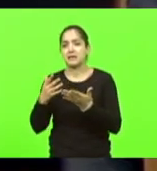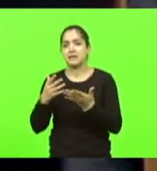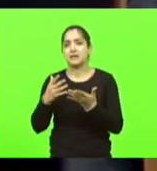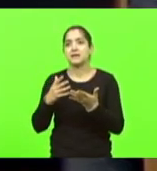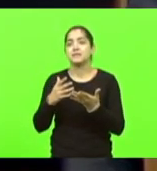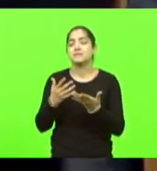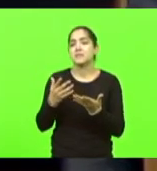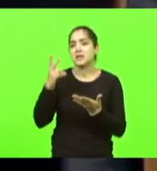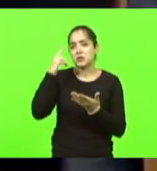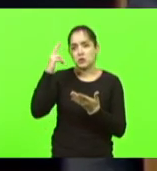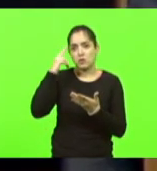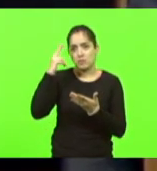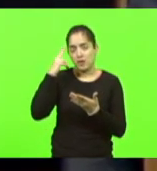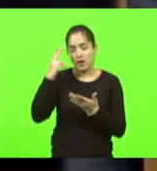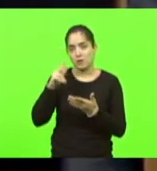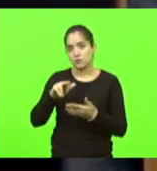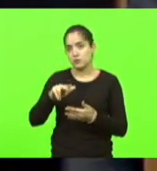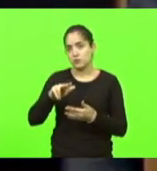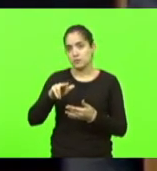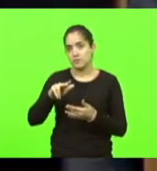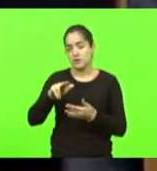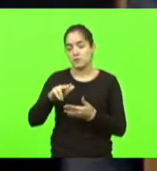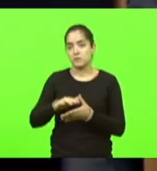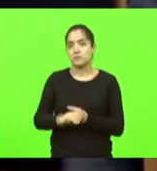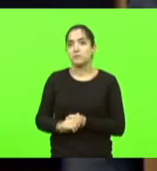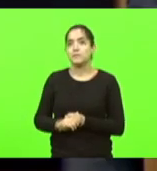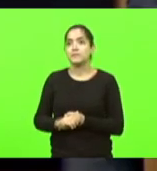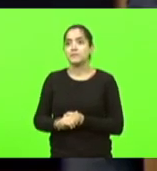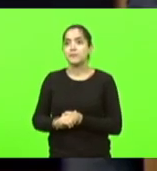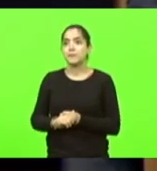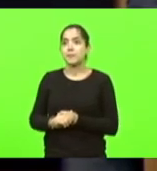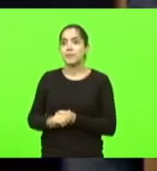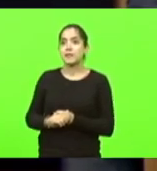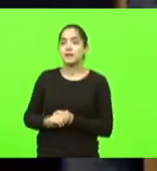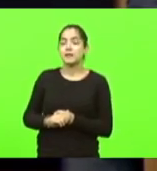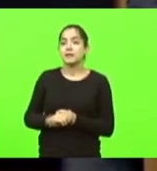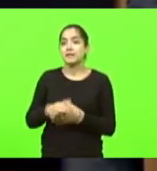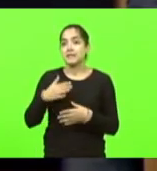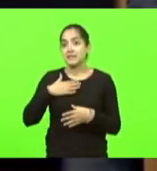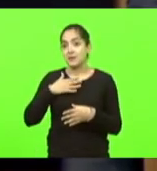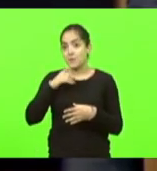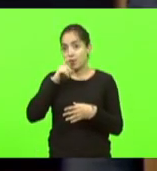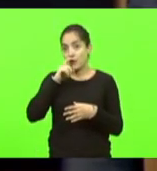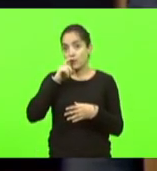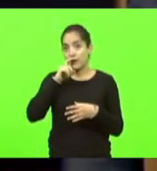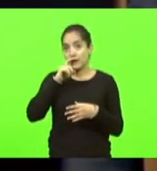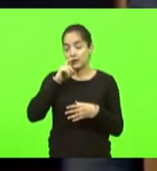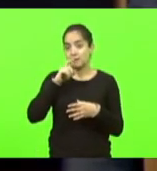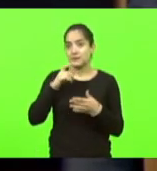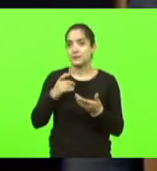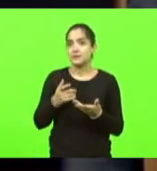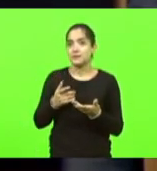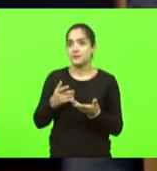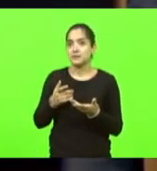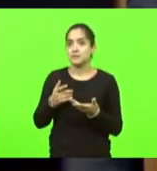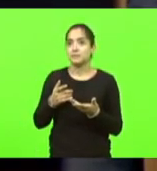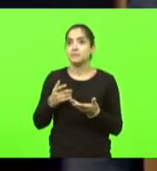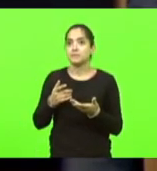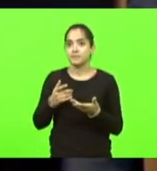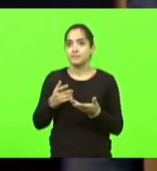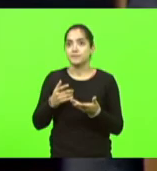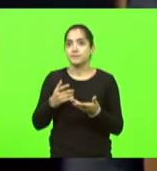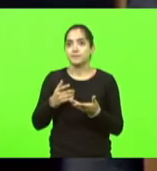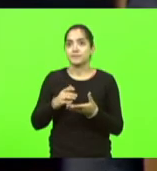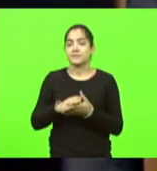naturais de irmãos praticamente a mesma idade e meu pai ele eles ele tinha vários povos